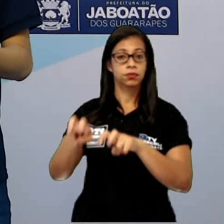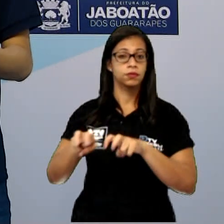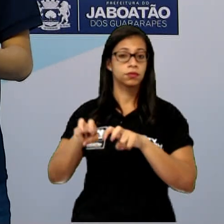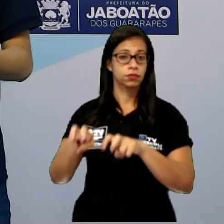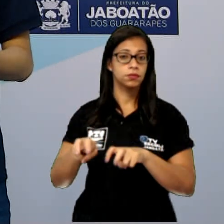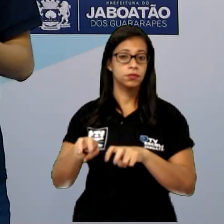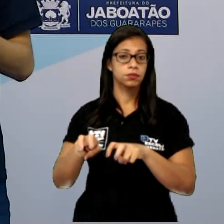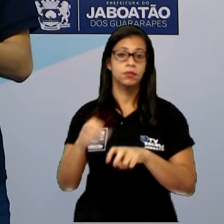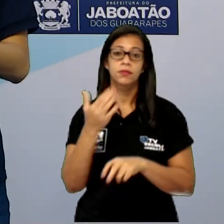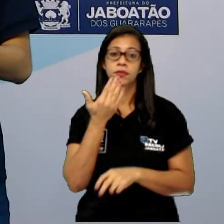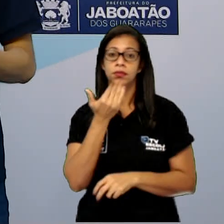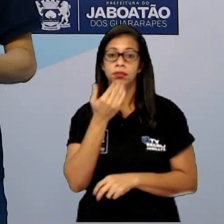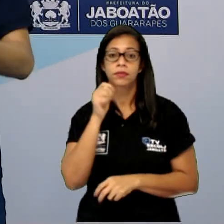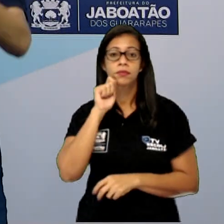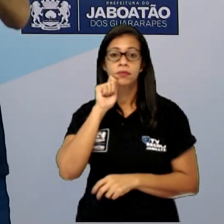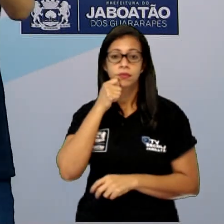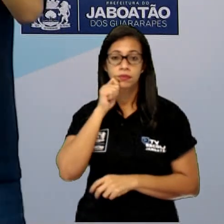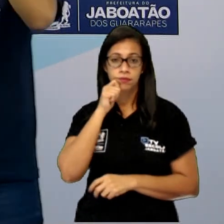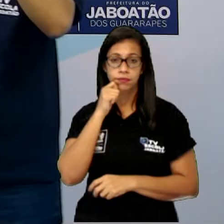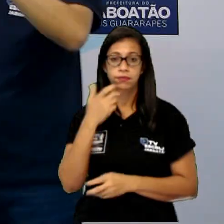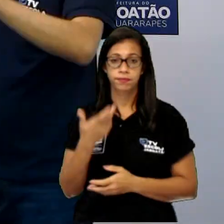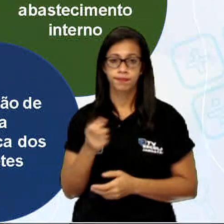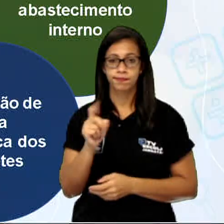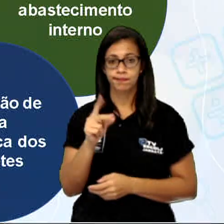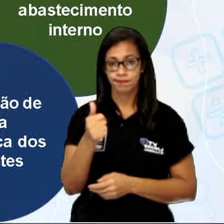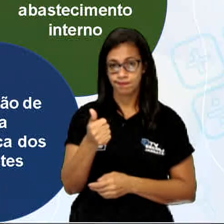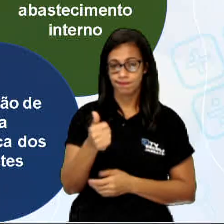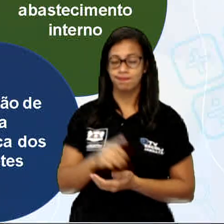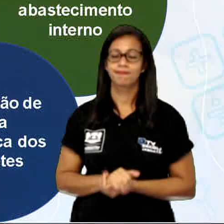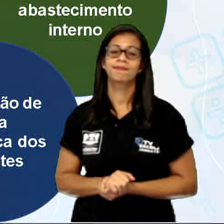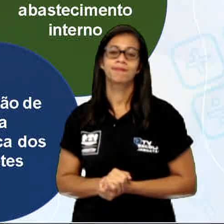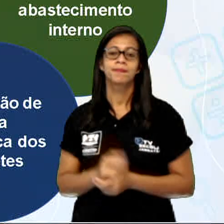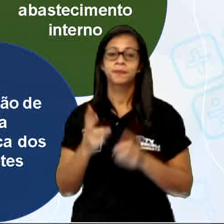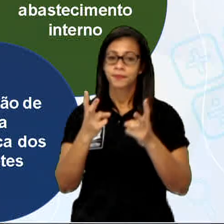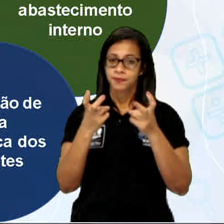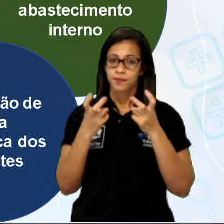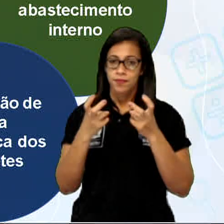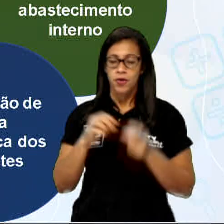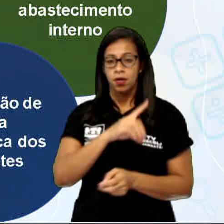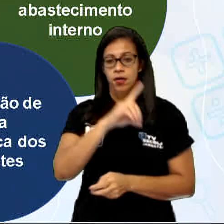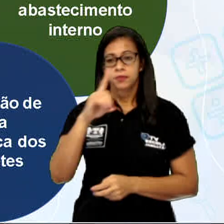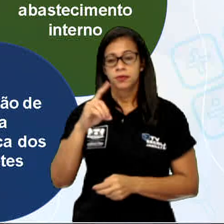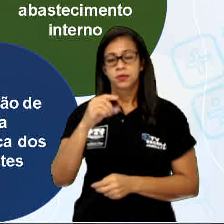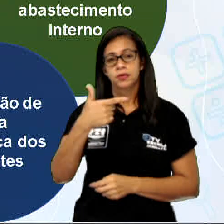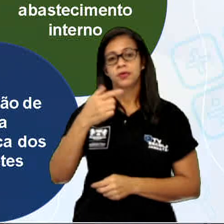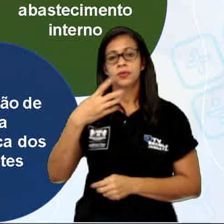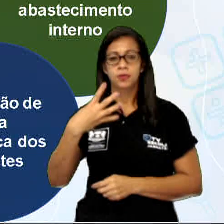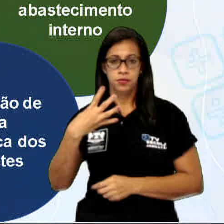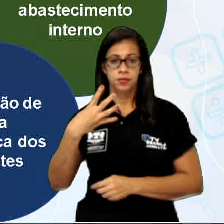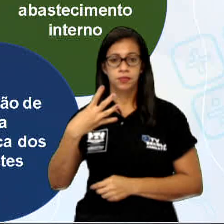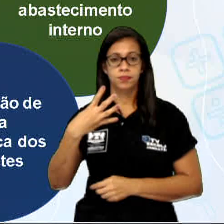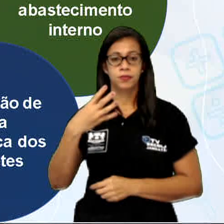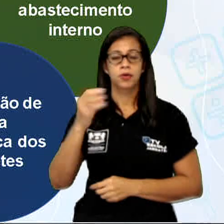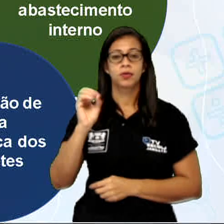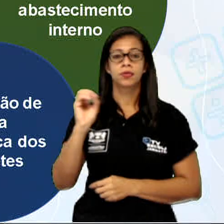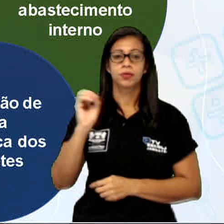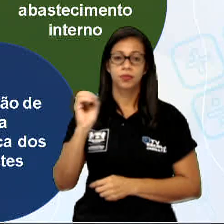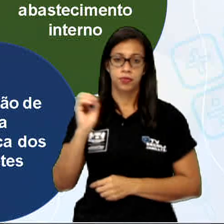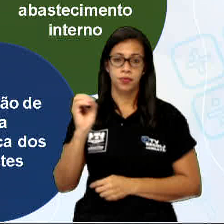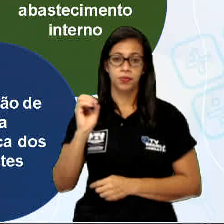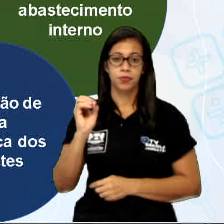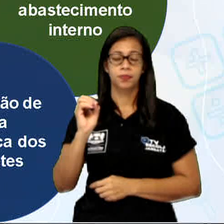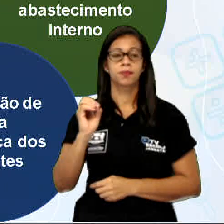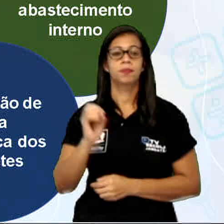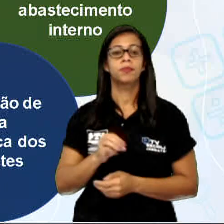para poder comer, ok? Vem para cá, ó. No dia 24 de outubro, mais uma vez do calendário juliano de